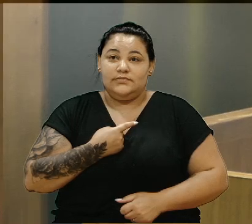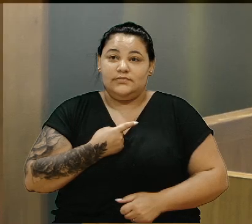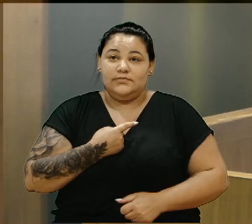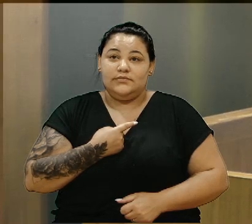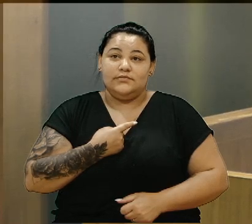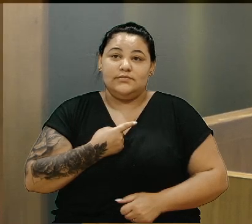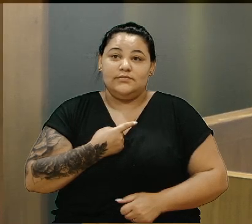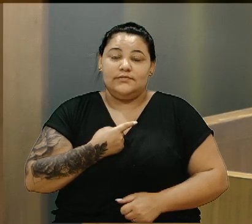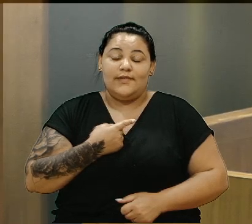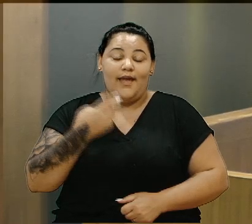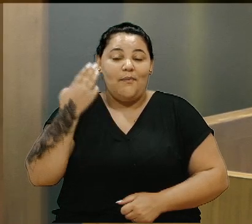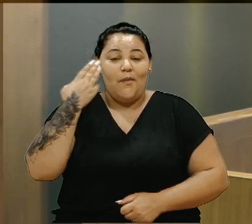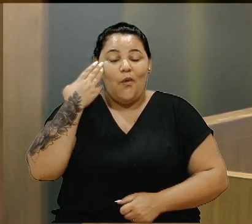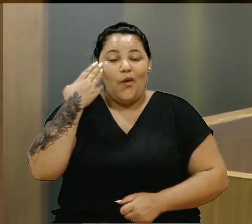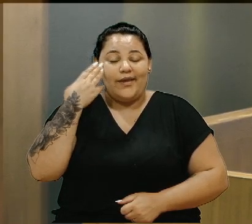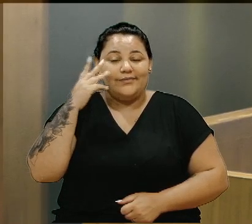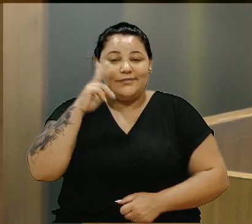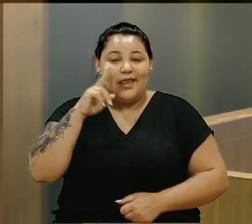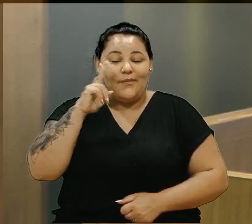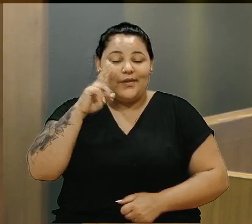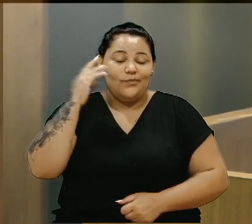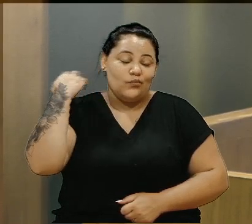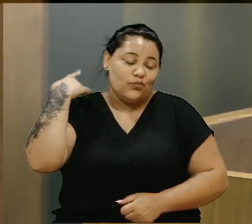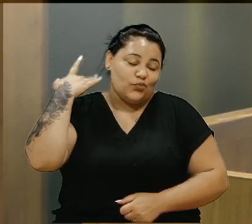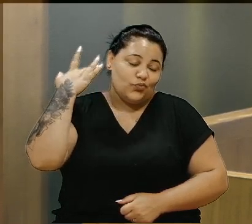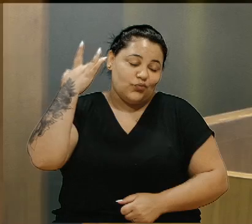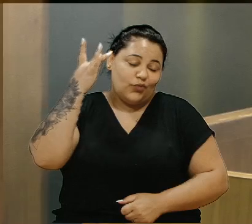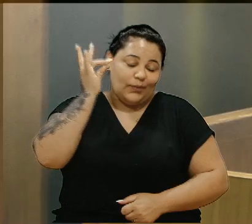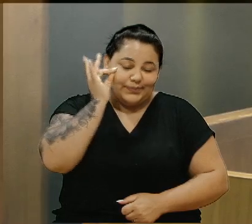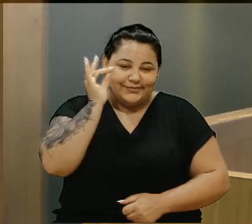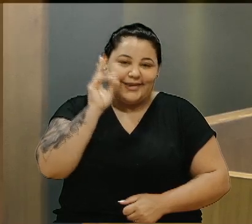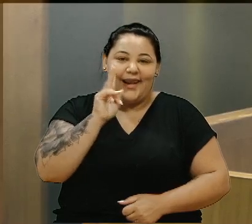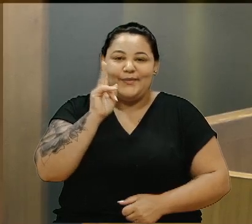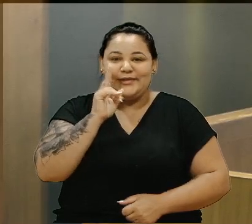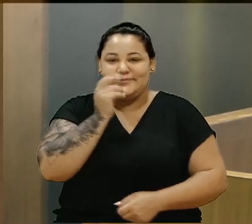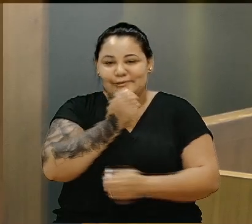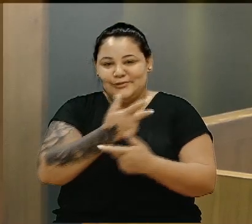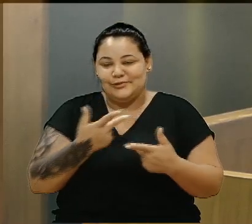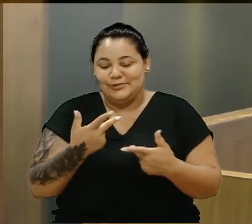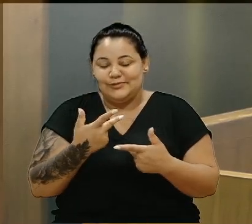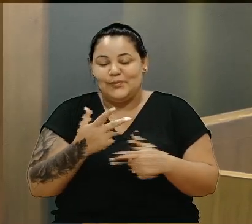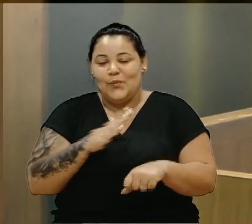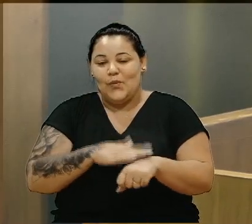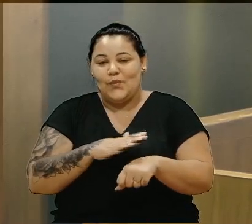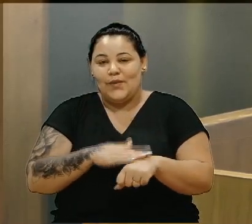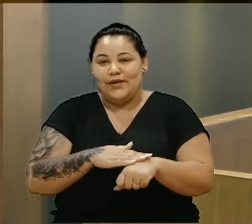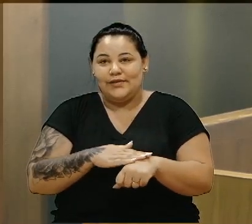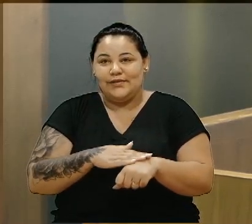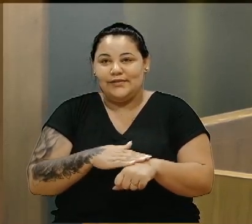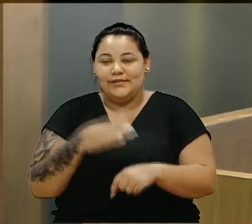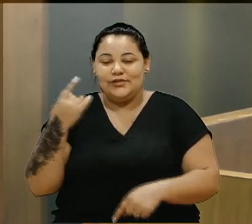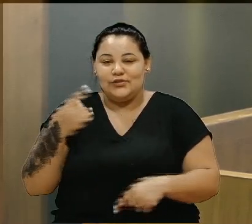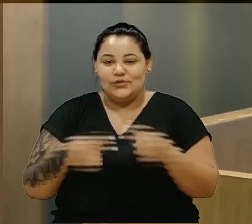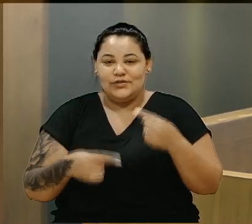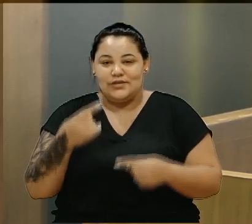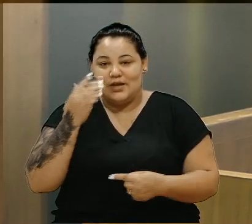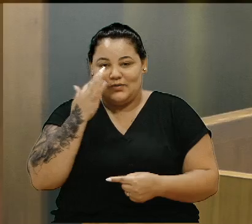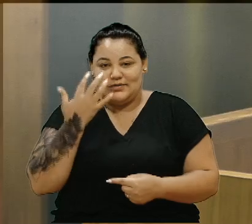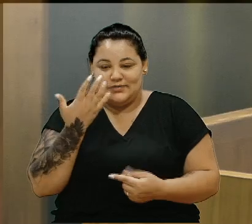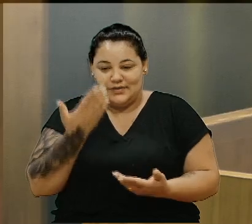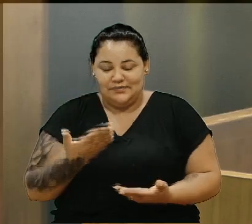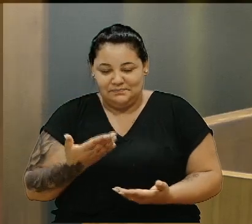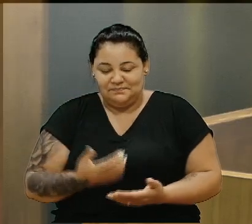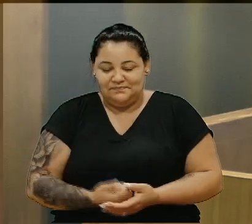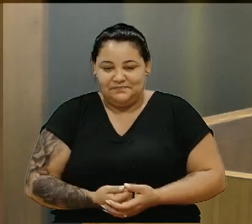faz com que a gente retome, né, os momentos, grandes momentos de debates, né, que aconteceram nessa casa.